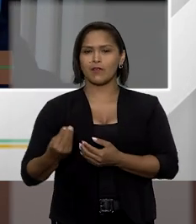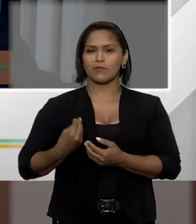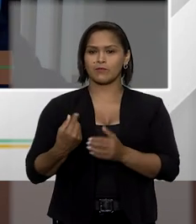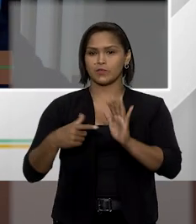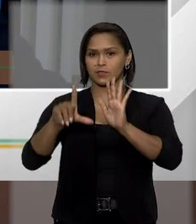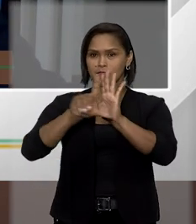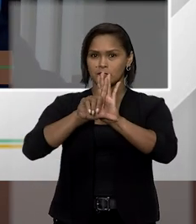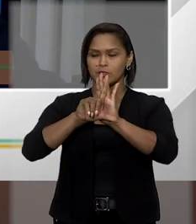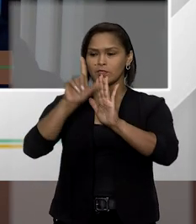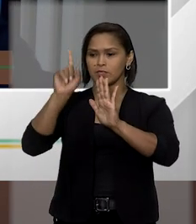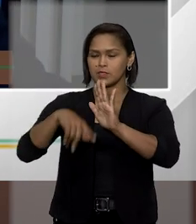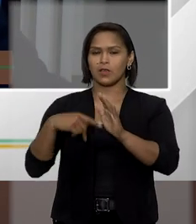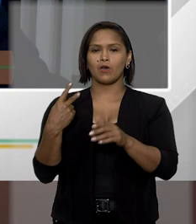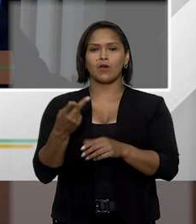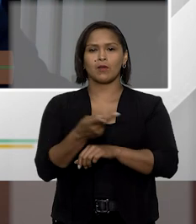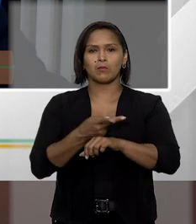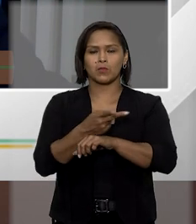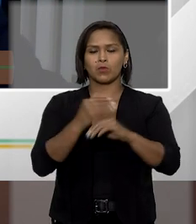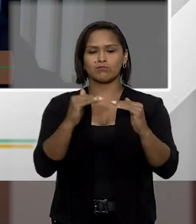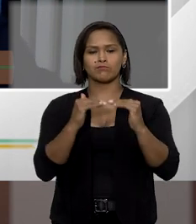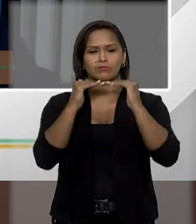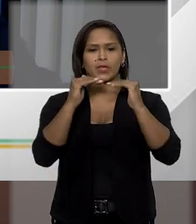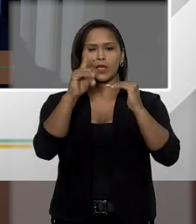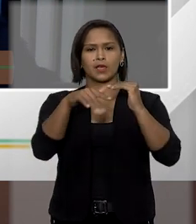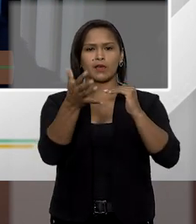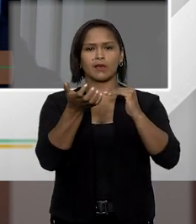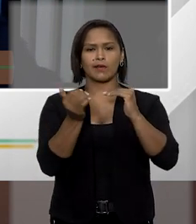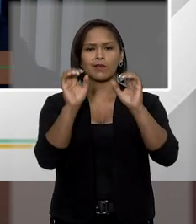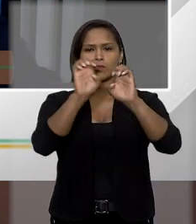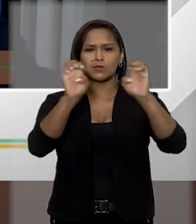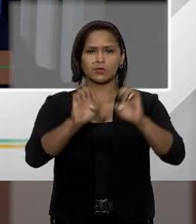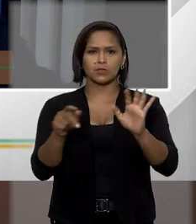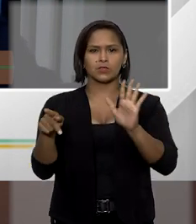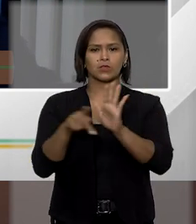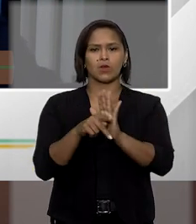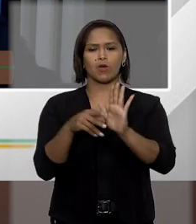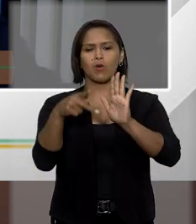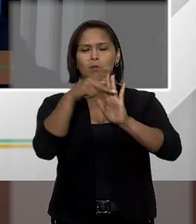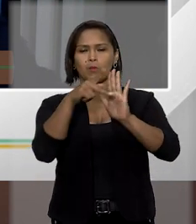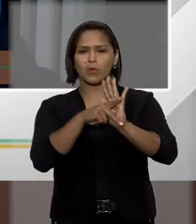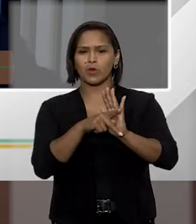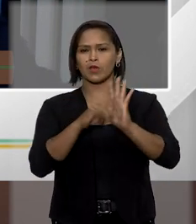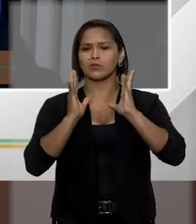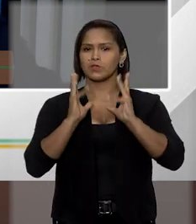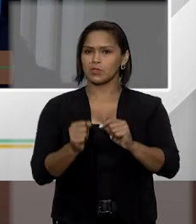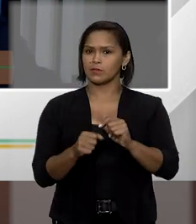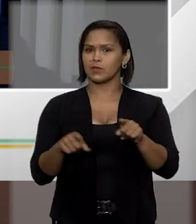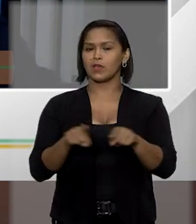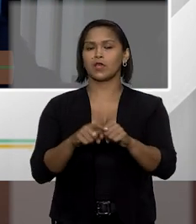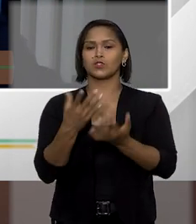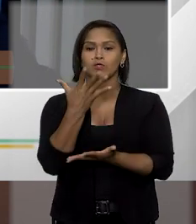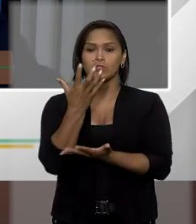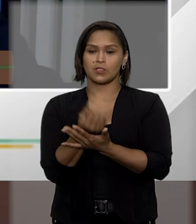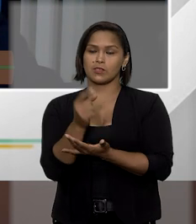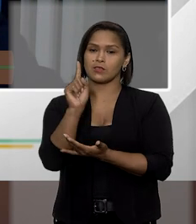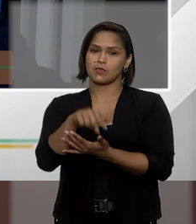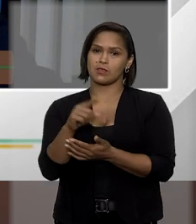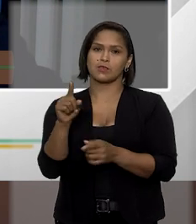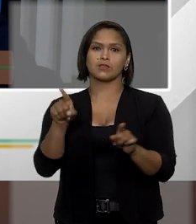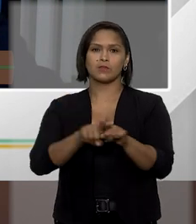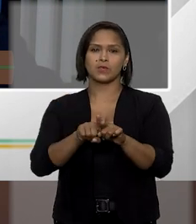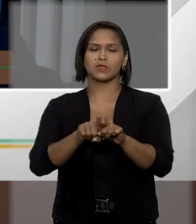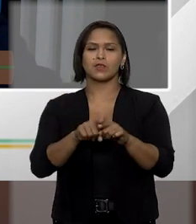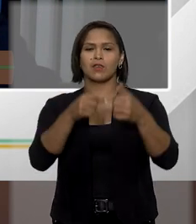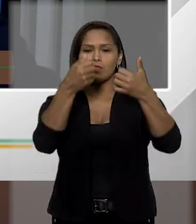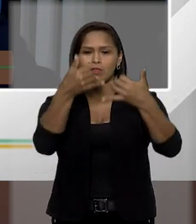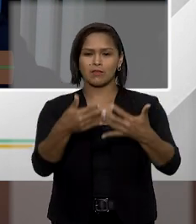entre a legislação, que procura estabelecer mecanismos de estruturação dos programas de integridade ou dos programas de compliance, mas que